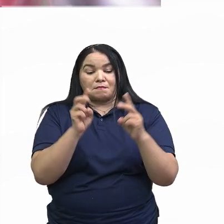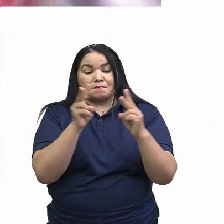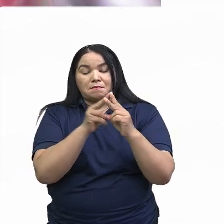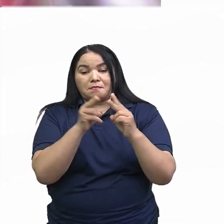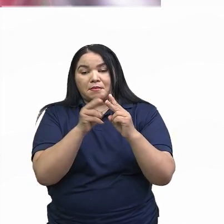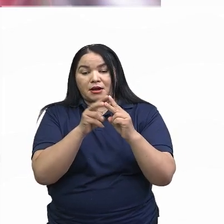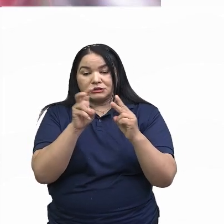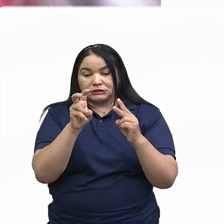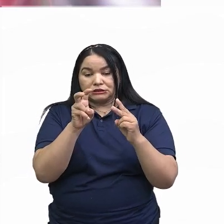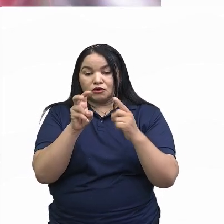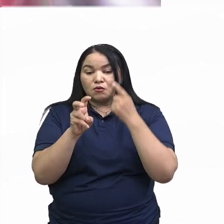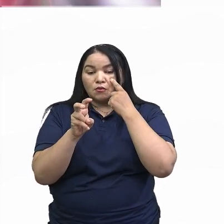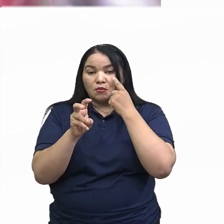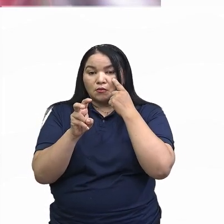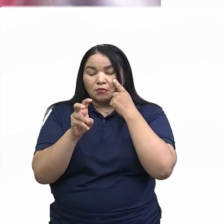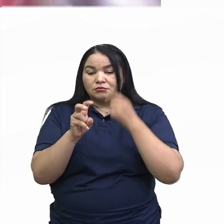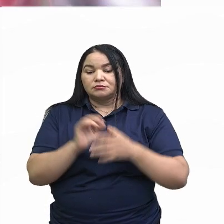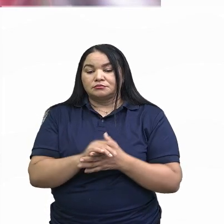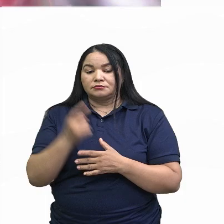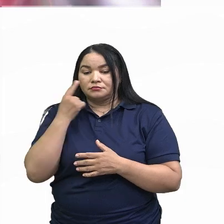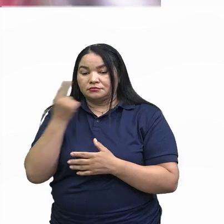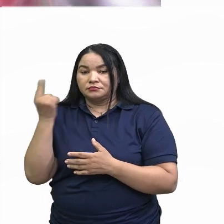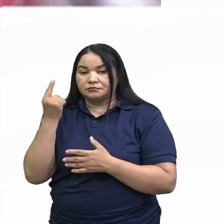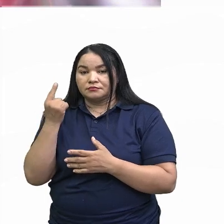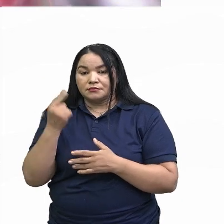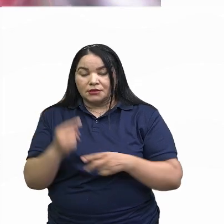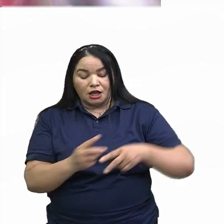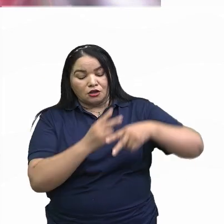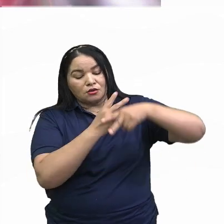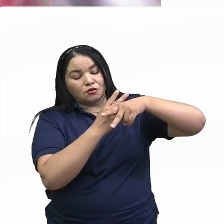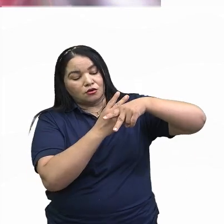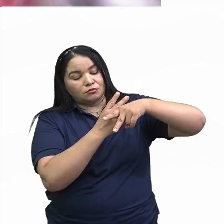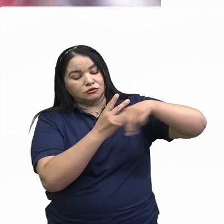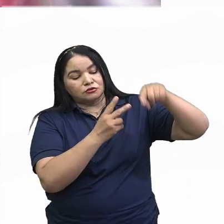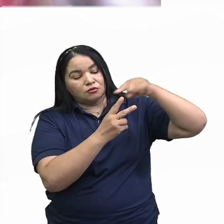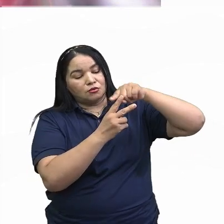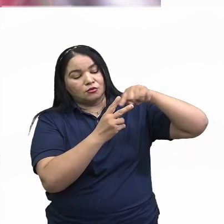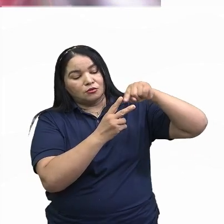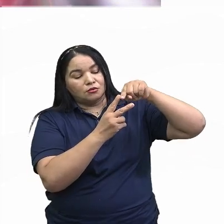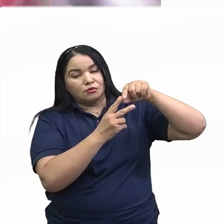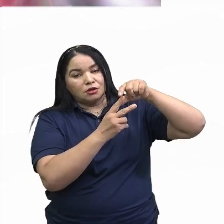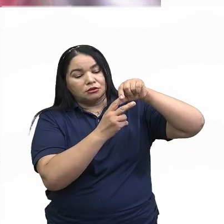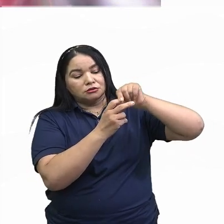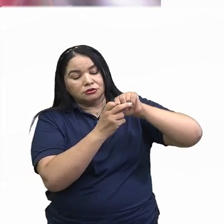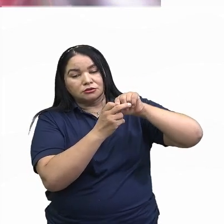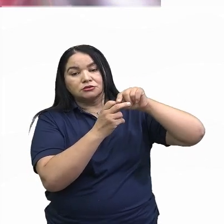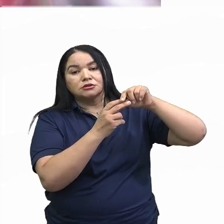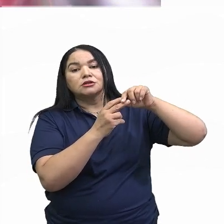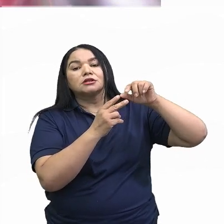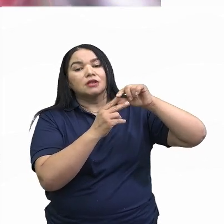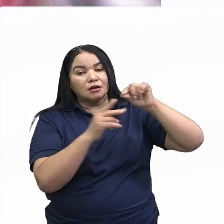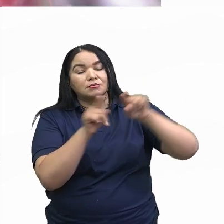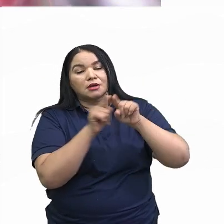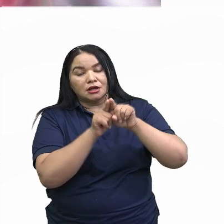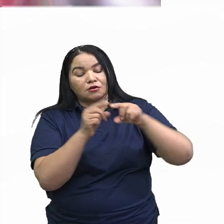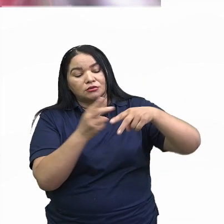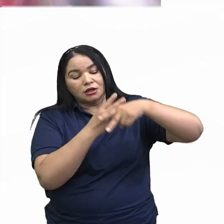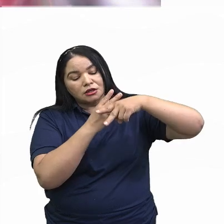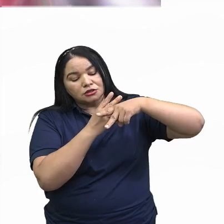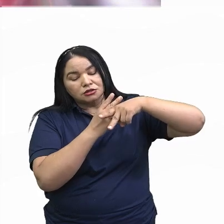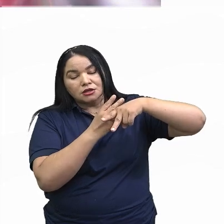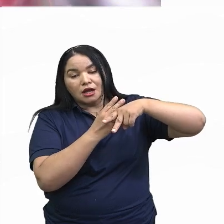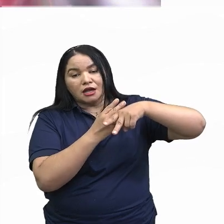em vermelhinho ali, deletou uma parte desse cromossomo. Então, essa deleção acontece ali,